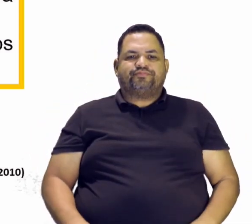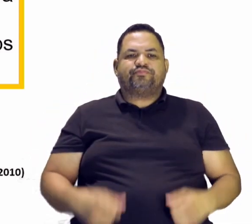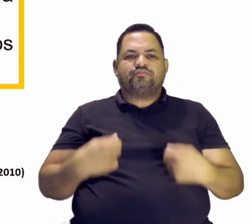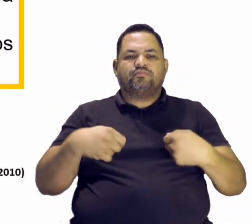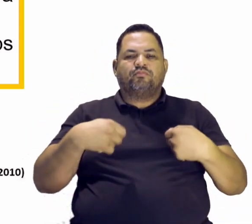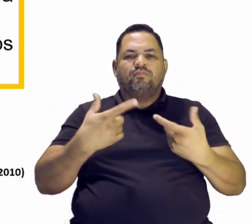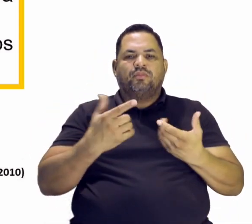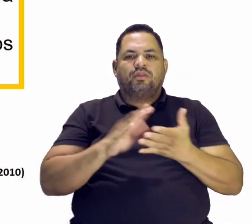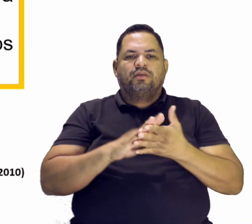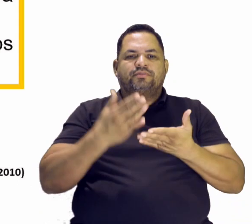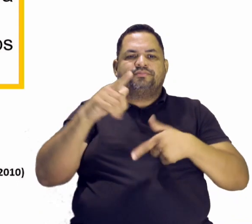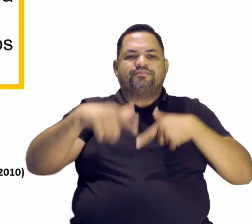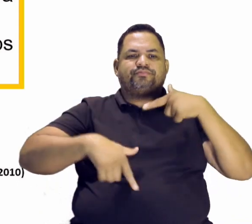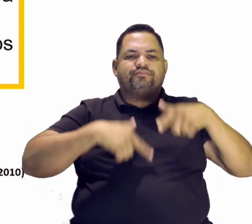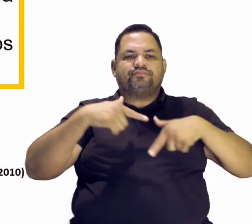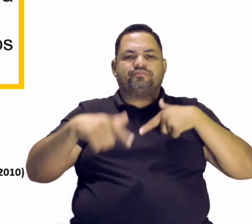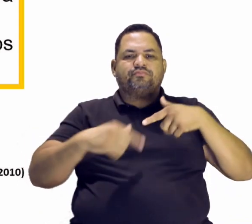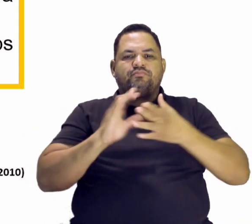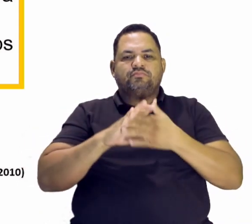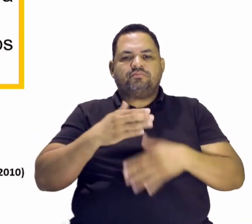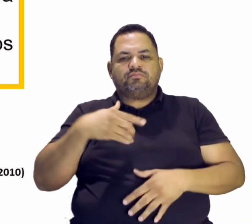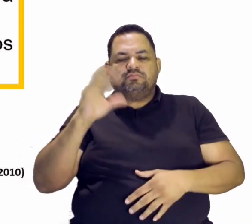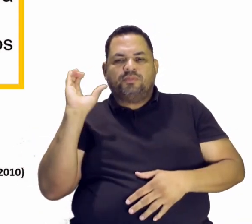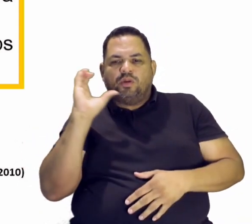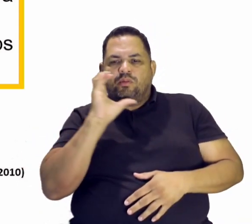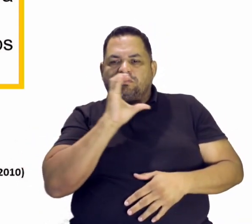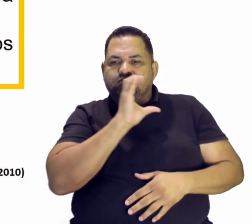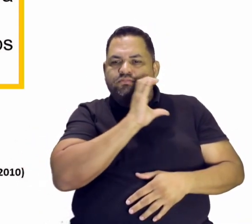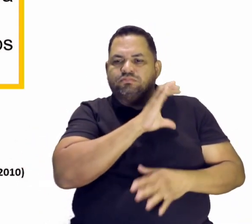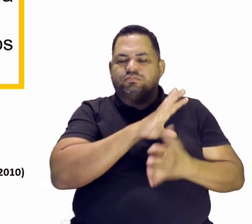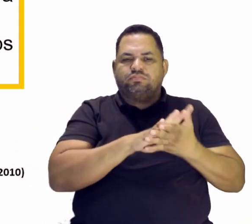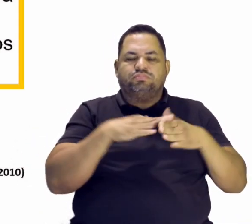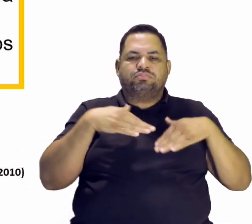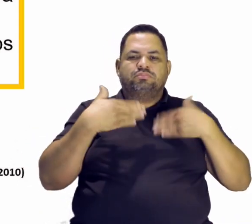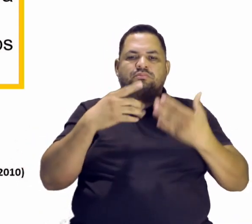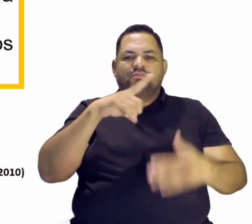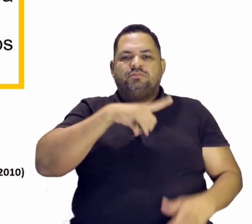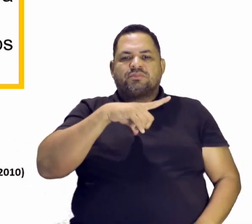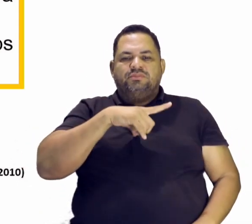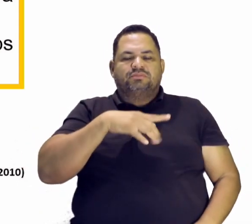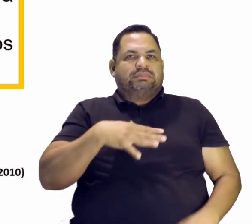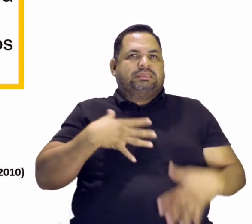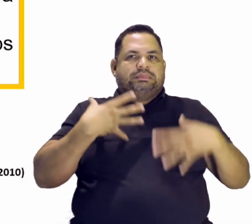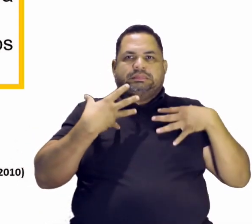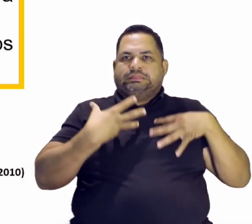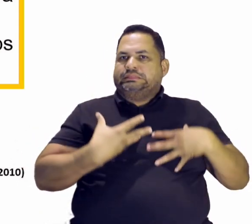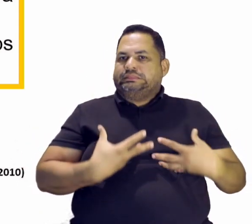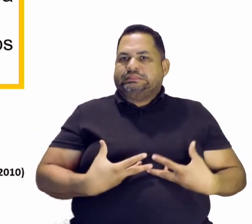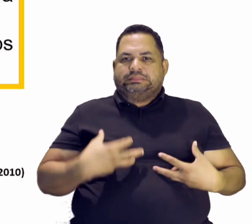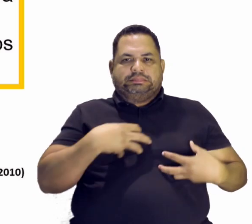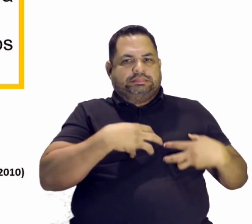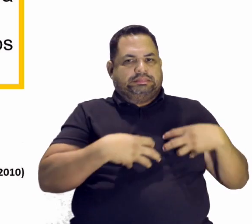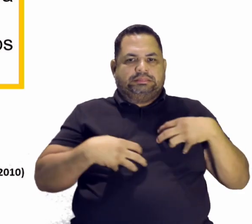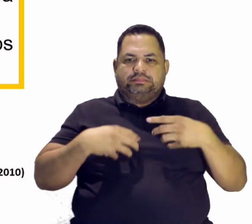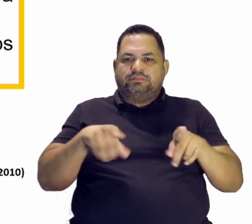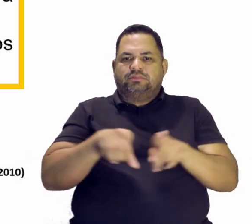com relação à produção de calor, né, desse músculo, quando eu estiver num momento de muito estresse ou de muito frio também. Então a gente